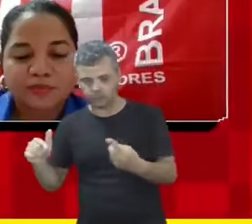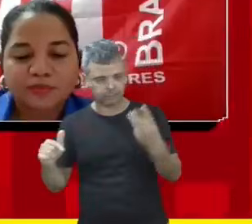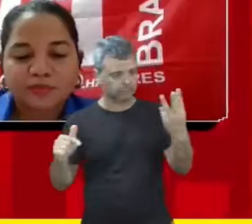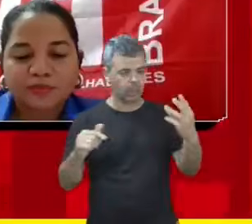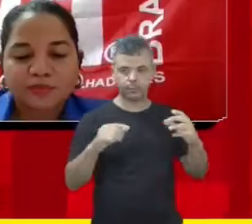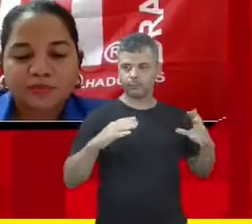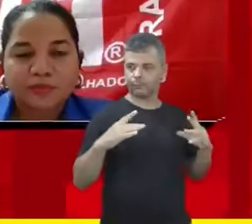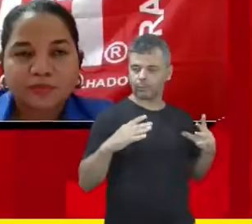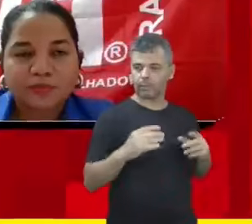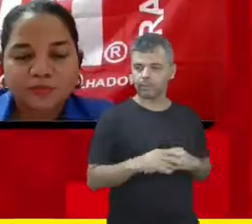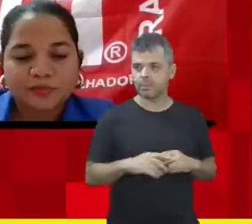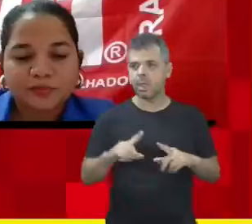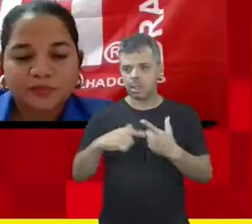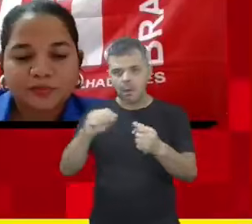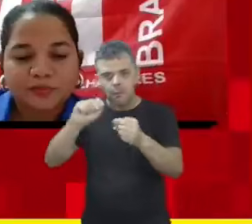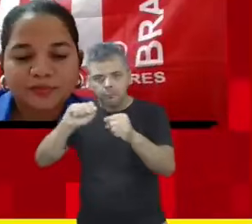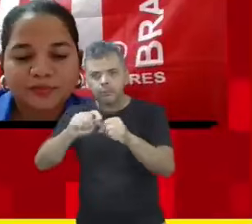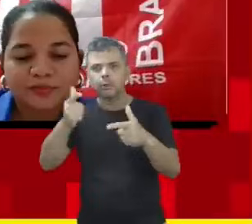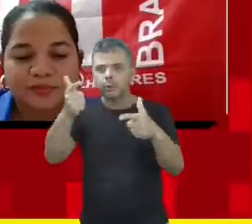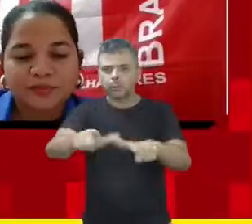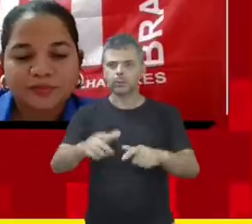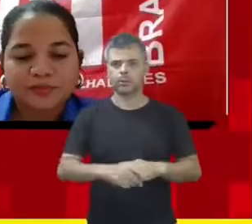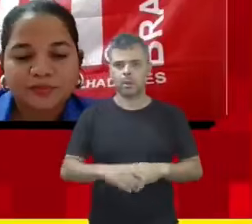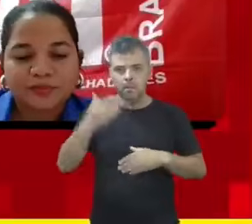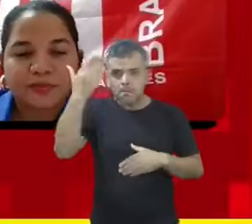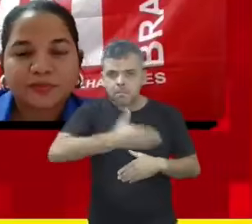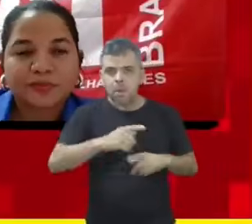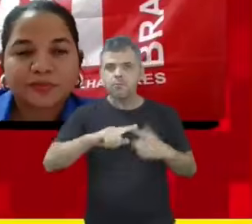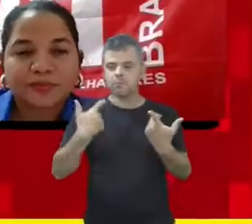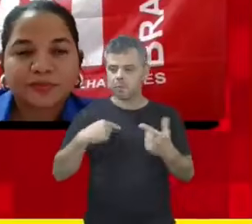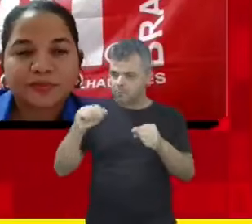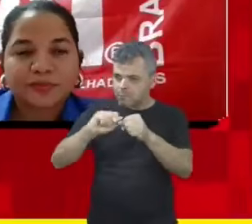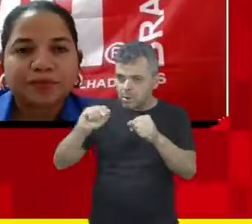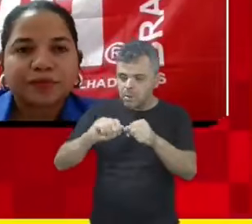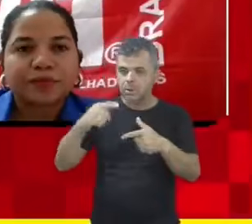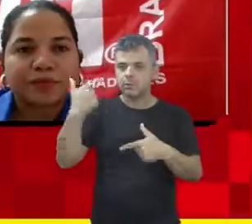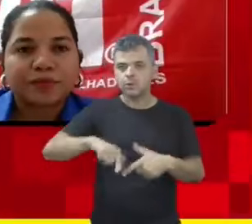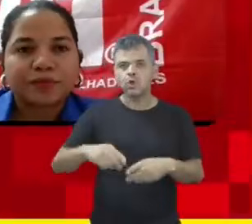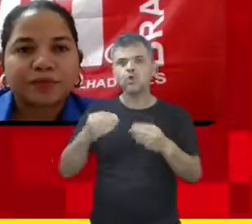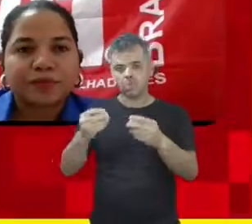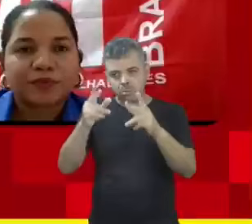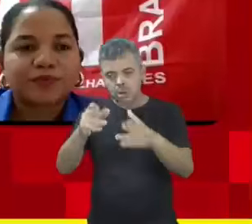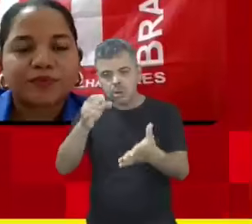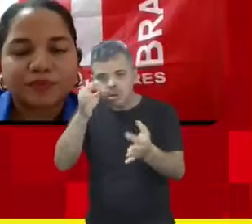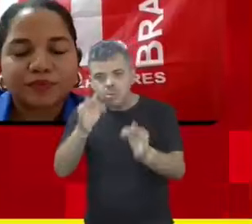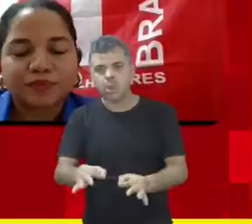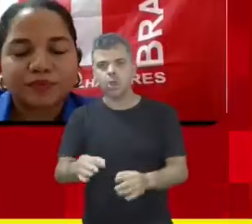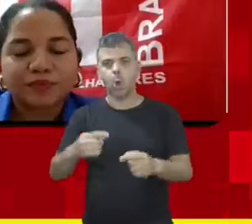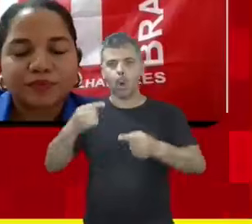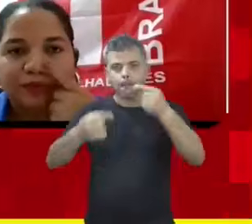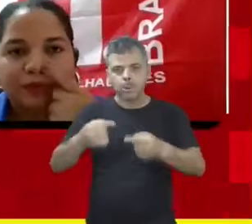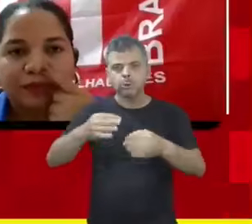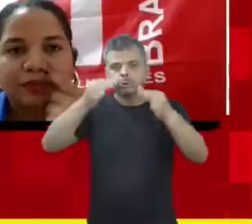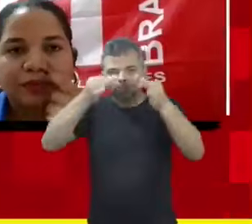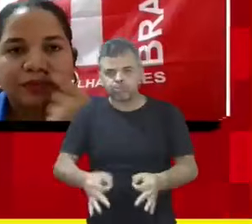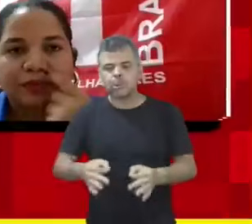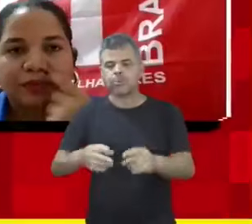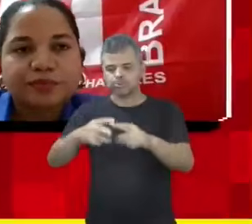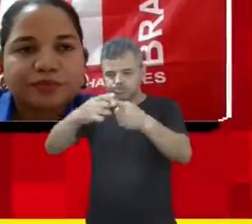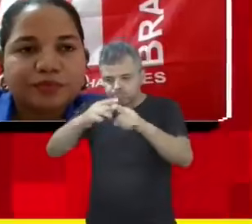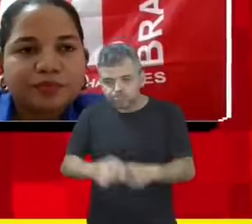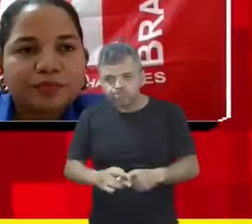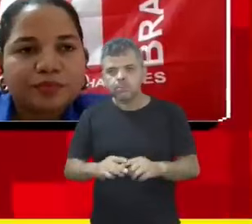Dá pra aplicar, né? Isso é a prova, né, Cris? De que dá pra aplicar e de que funciona. Uma política bem feita, bem